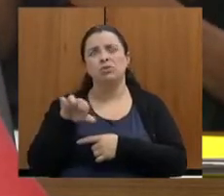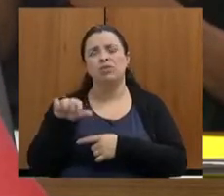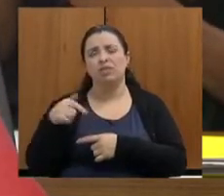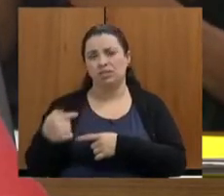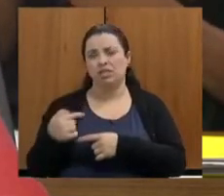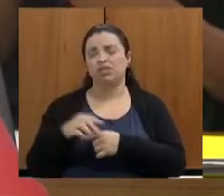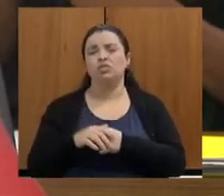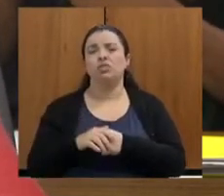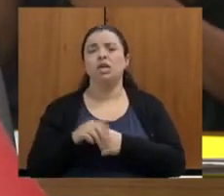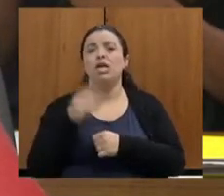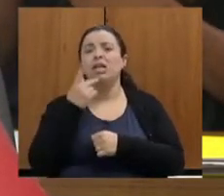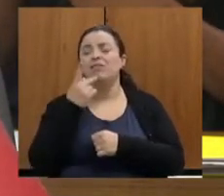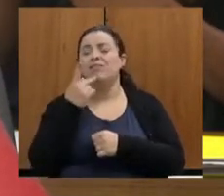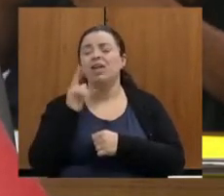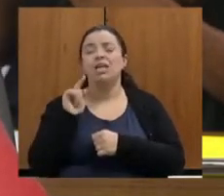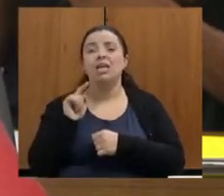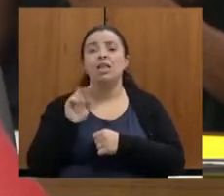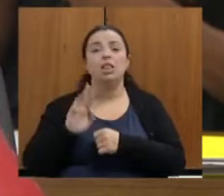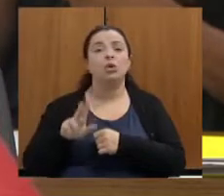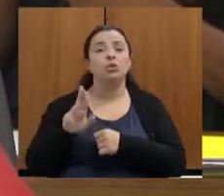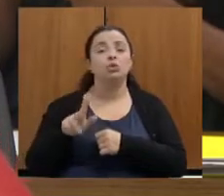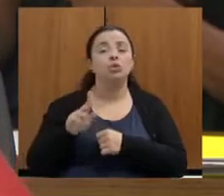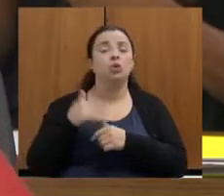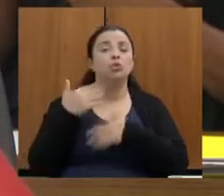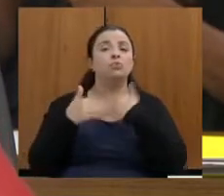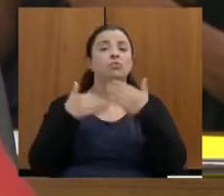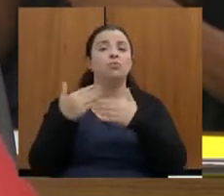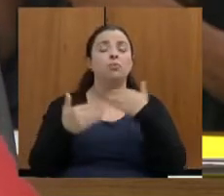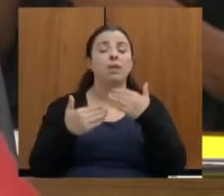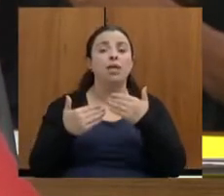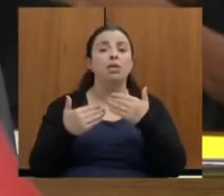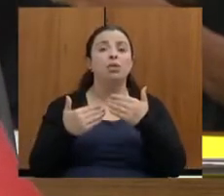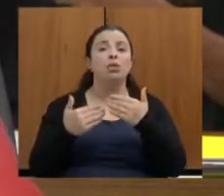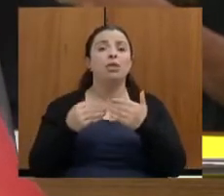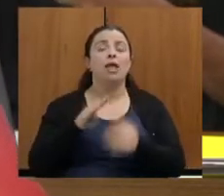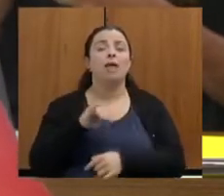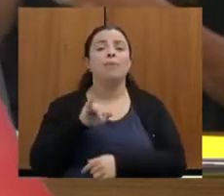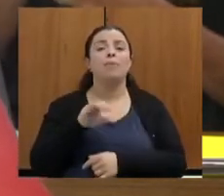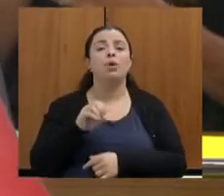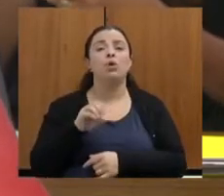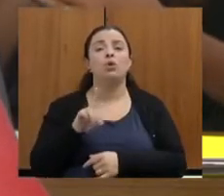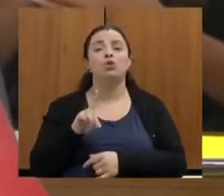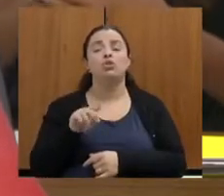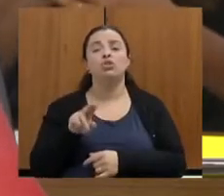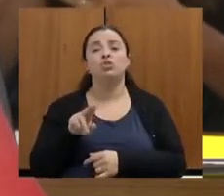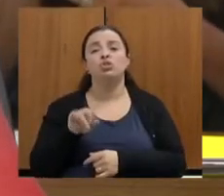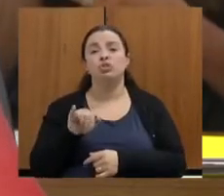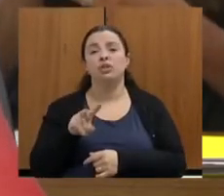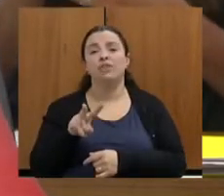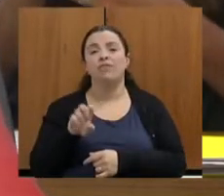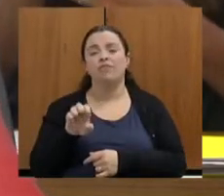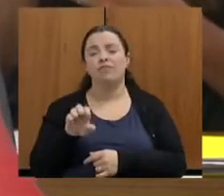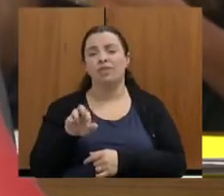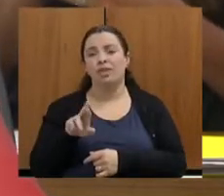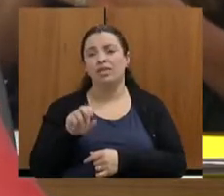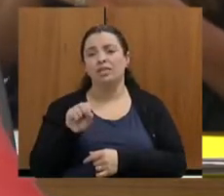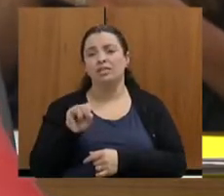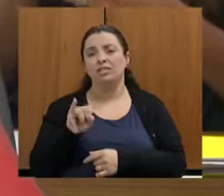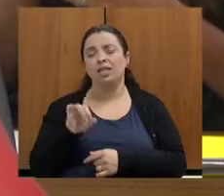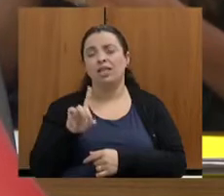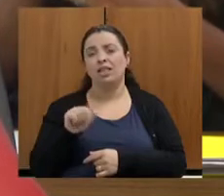um desenvolvimento para a biodiversidade para um e para o desenvolvimento